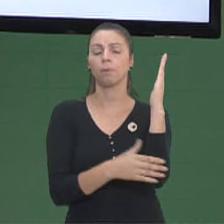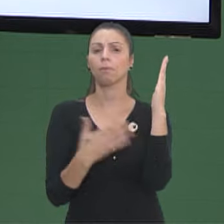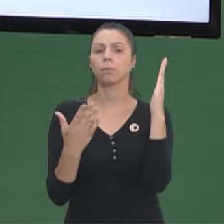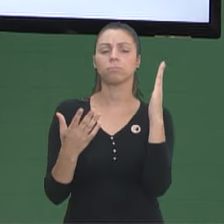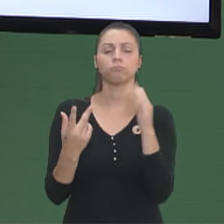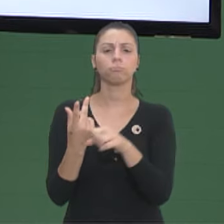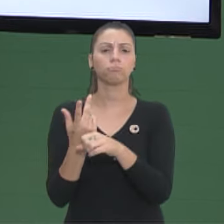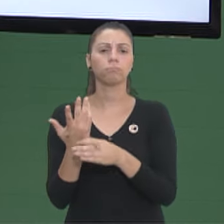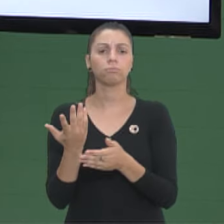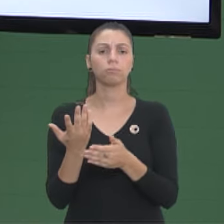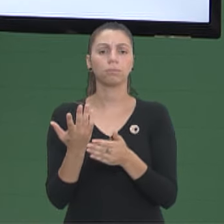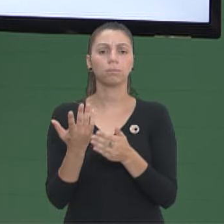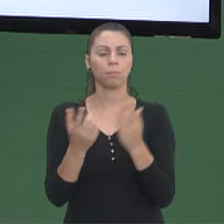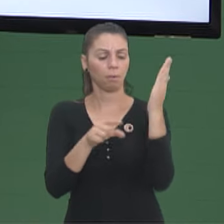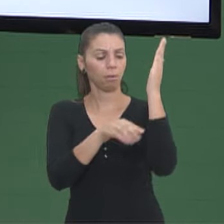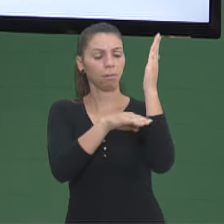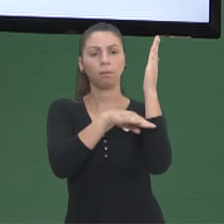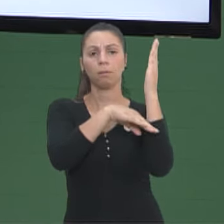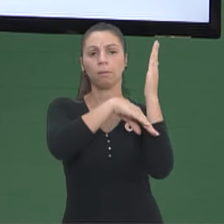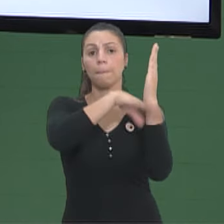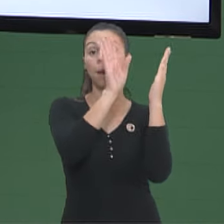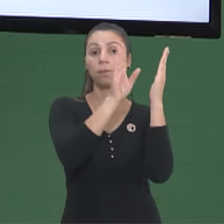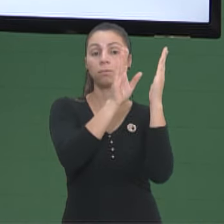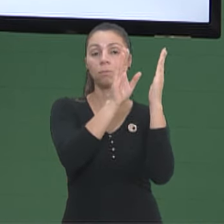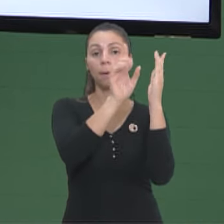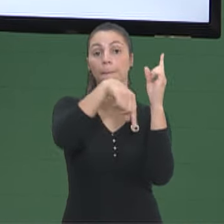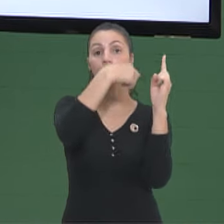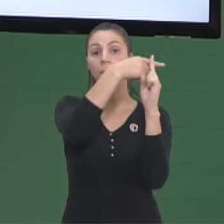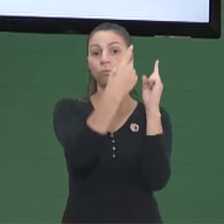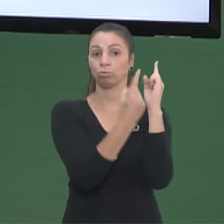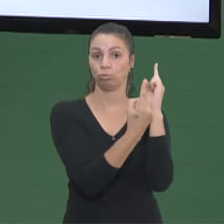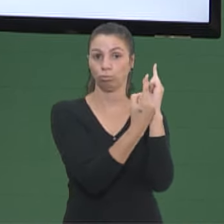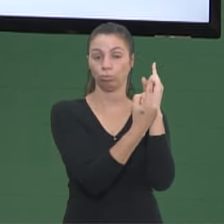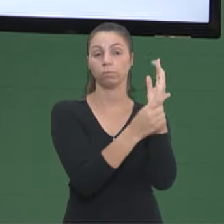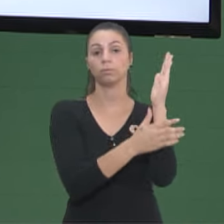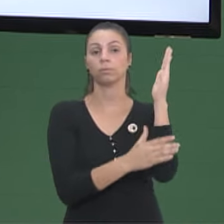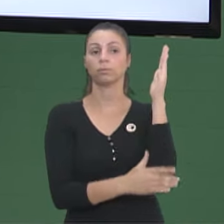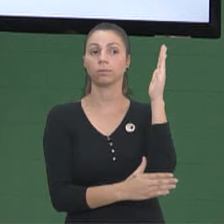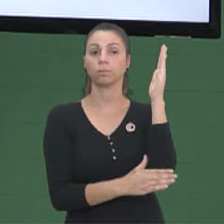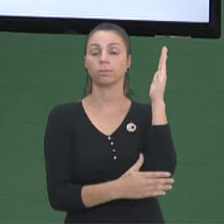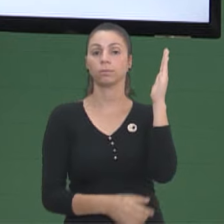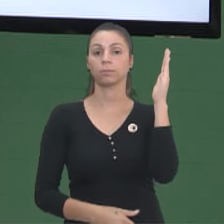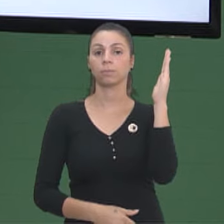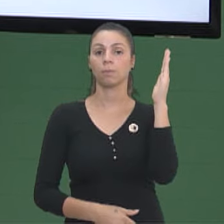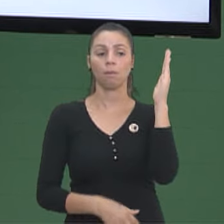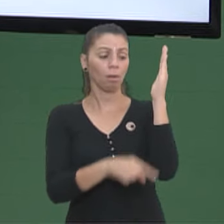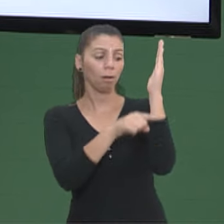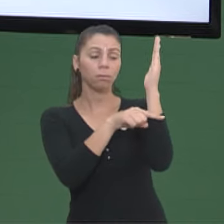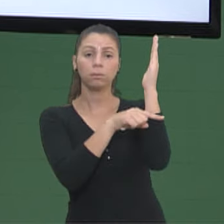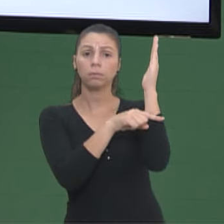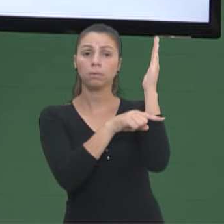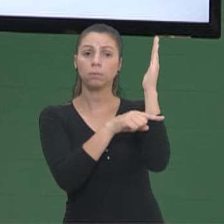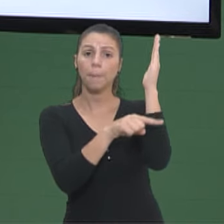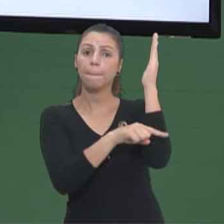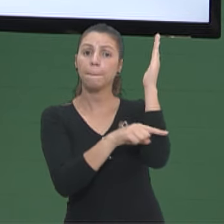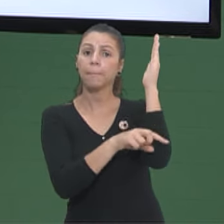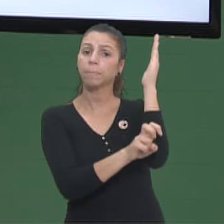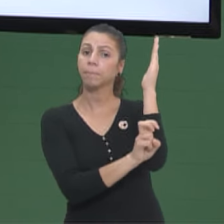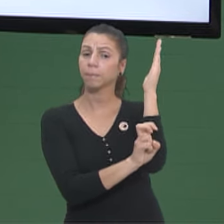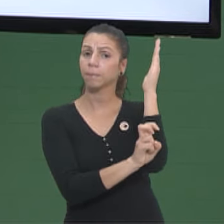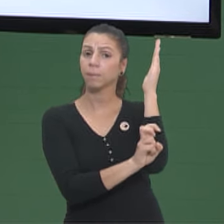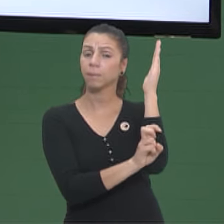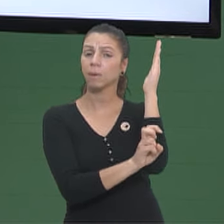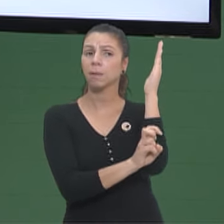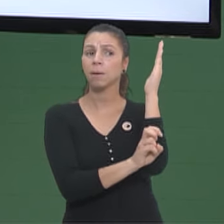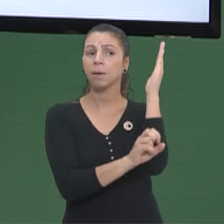a minha máxima? Aqui, mais 1, certo? E qual foi a mínima? Menos 5. Mas se